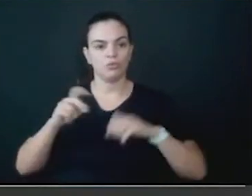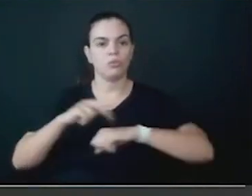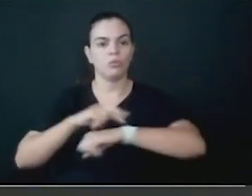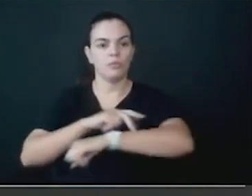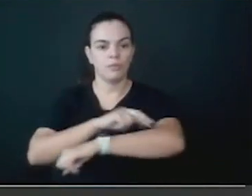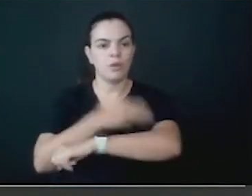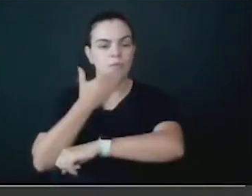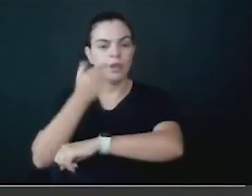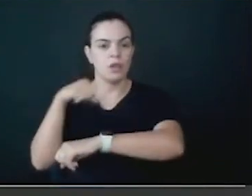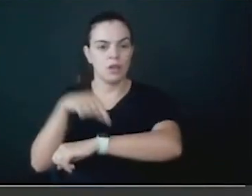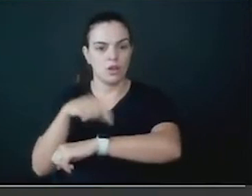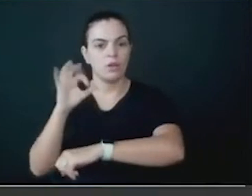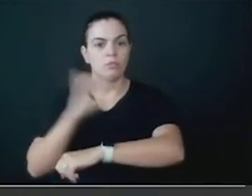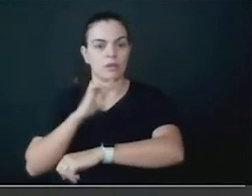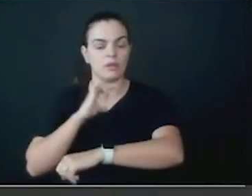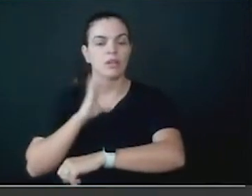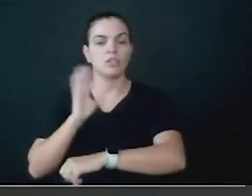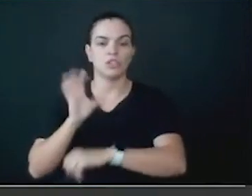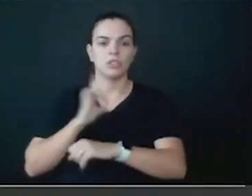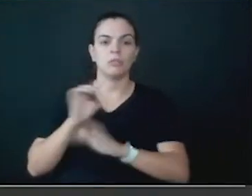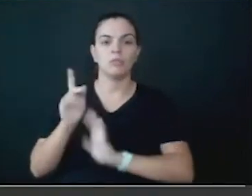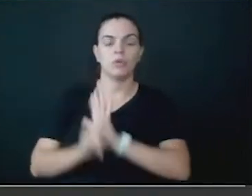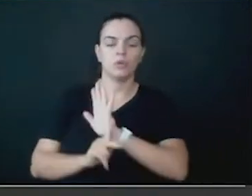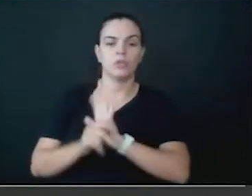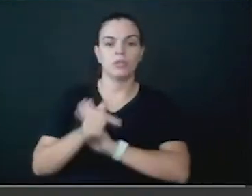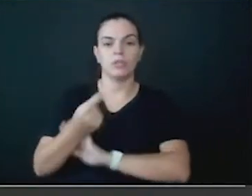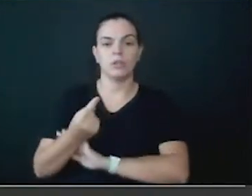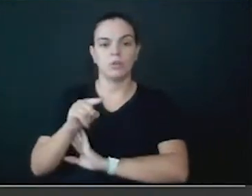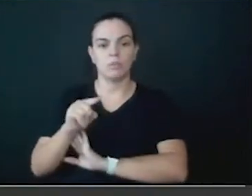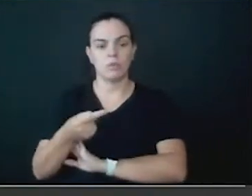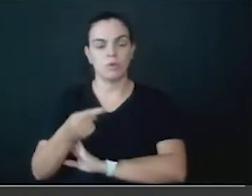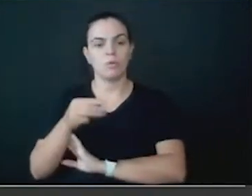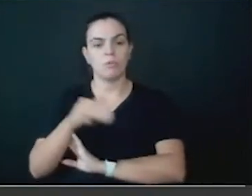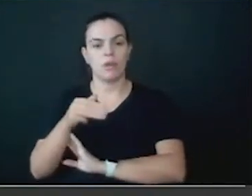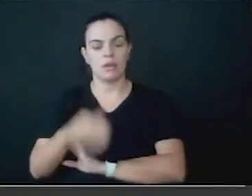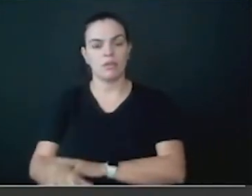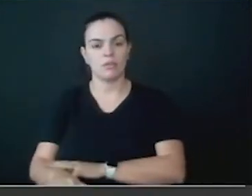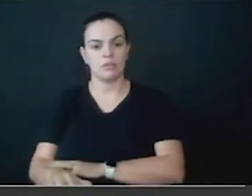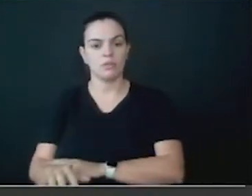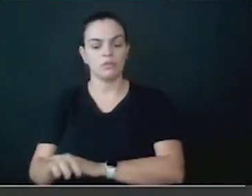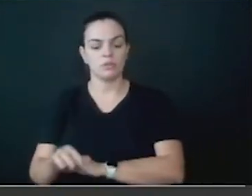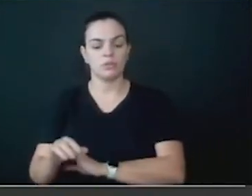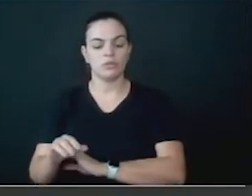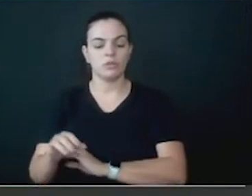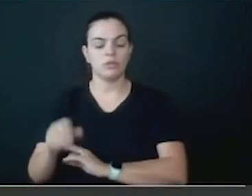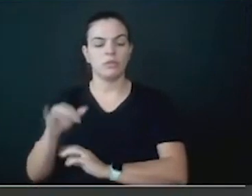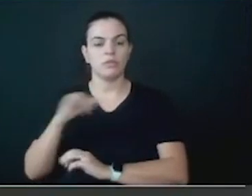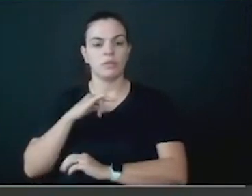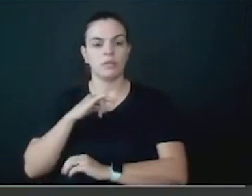termos projetos para os 71 mil metros implantados, definitivamente, nós temos 49.500.